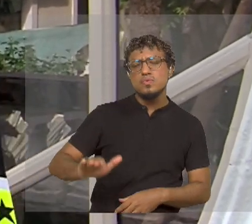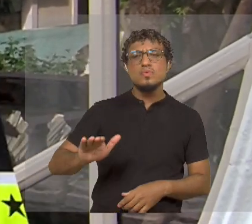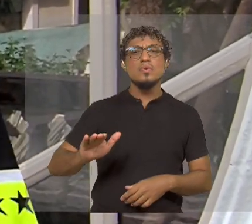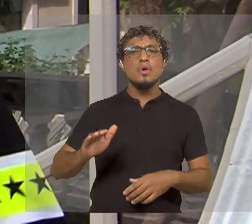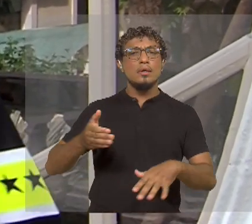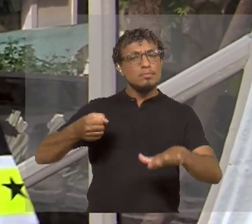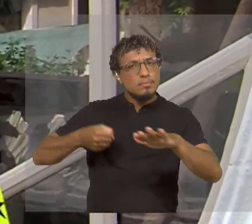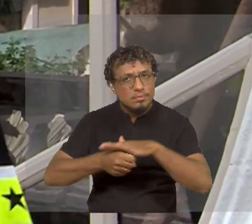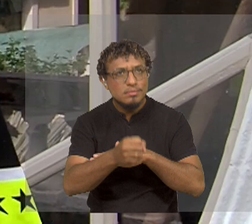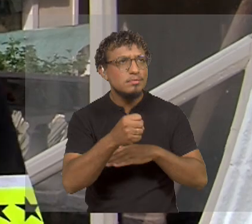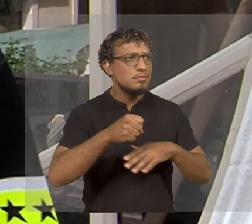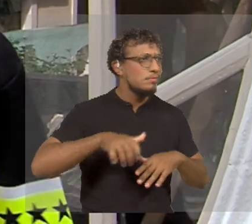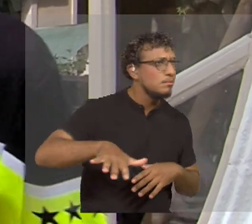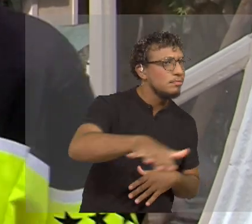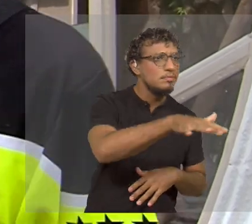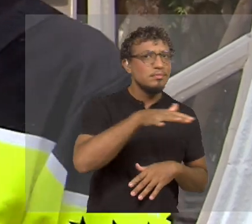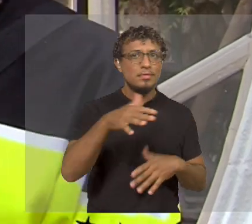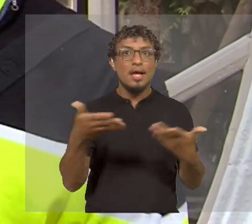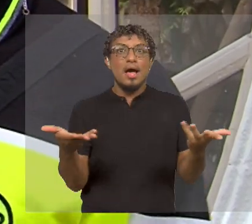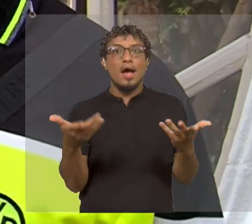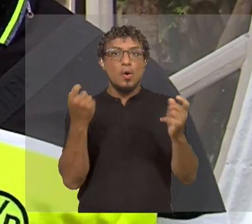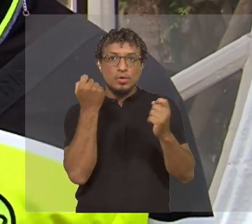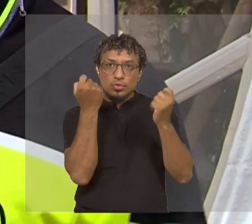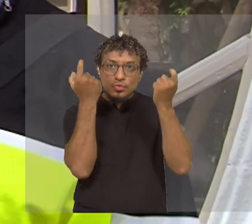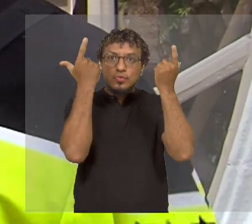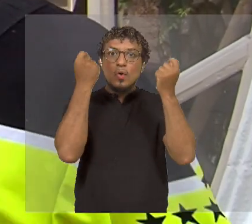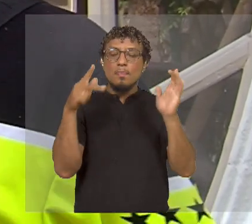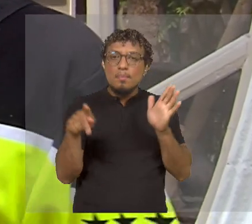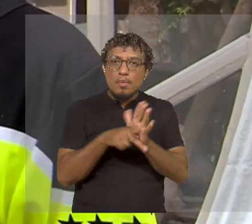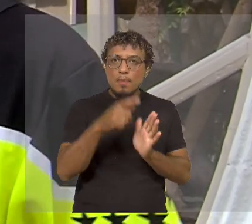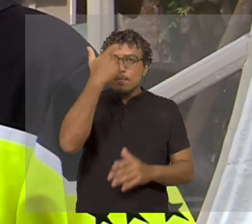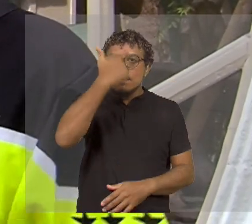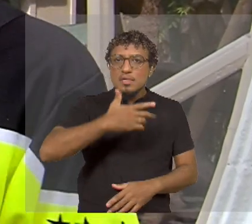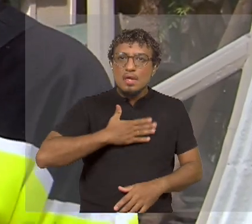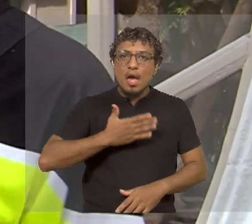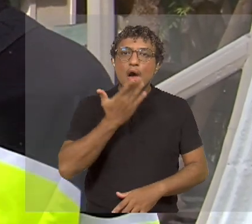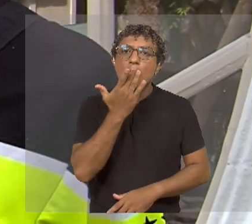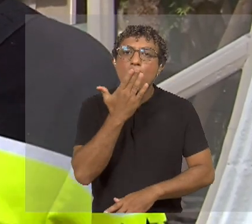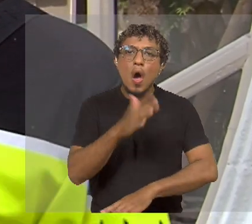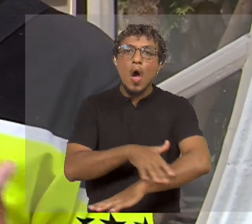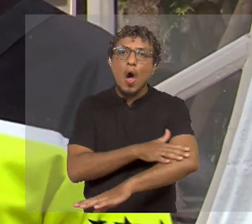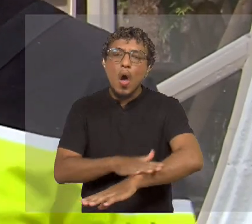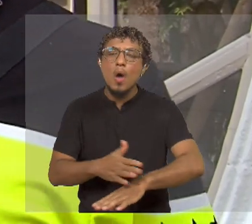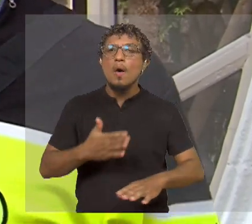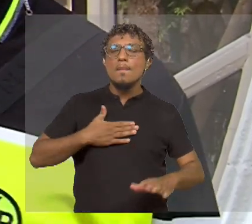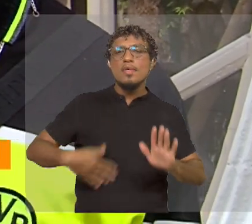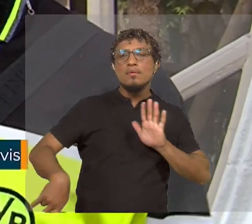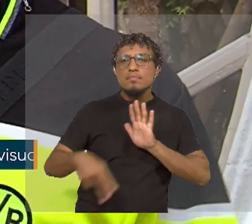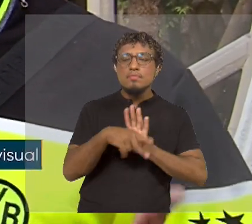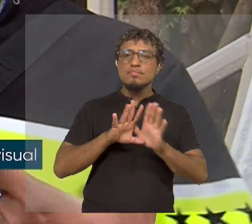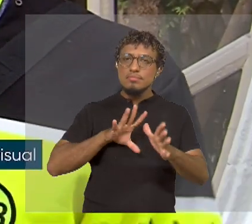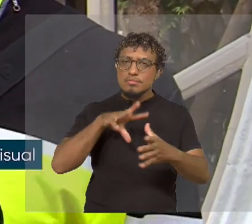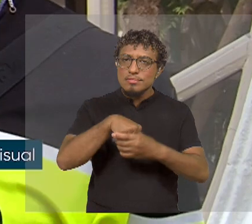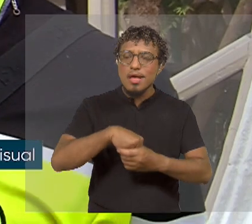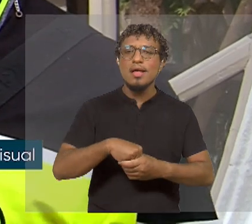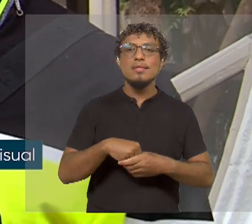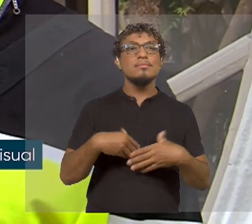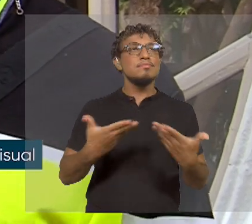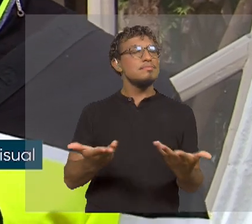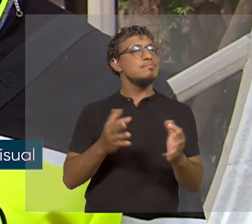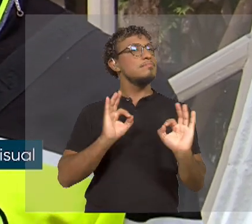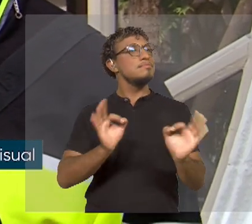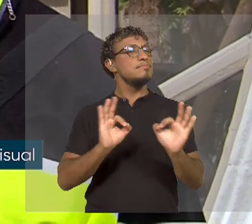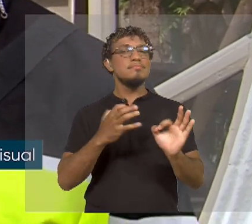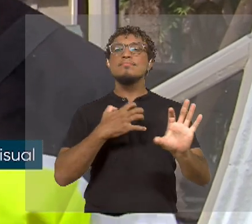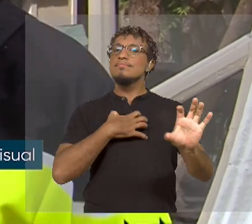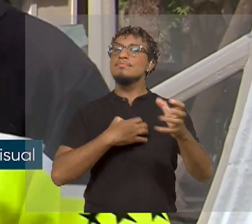no universo, ainda mais quando eu soube que isso era a minha cor, isso era o que eu tinha que, sabe, estar dentro, e era o que eu